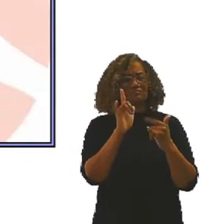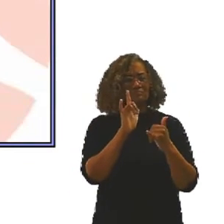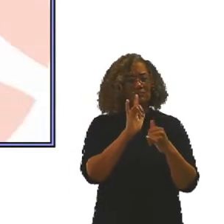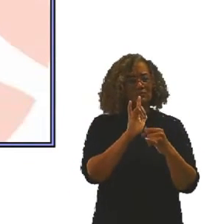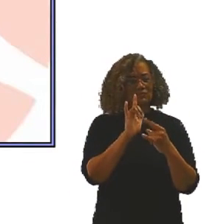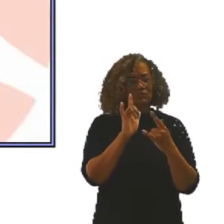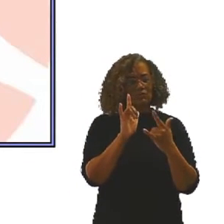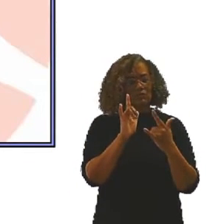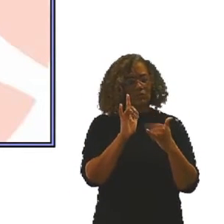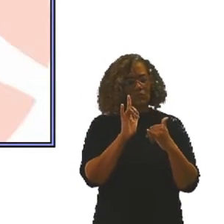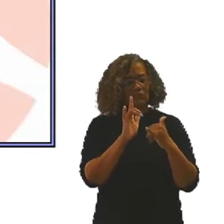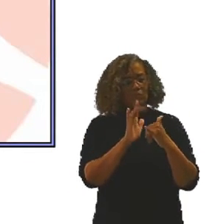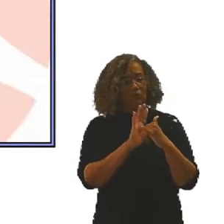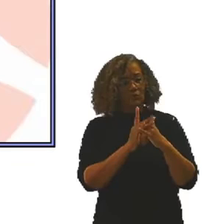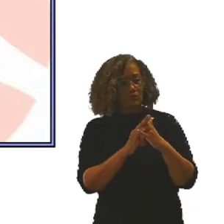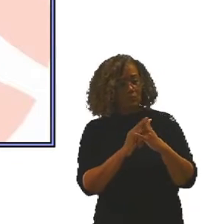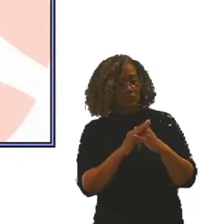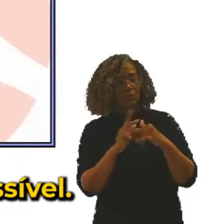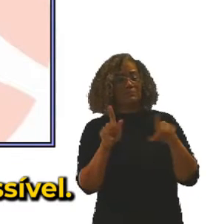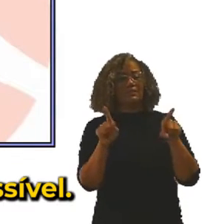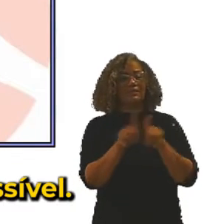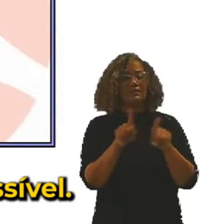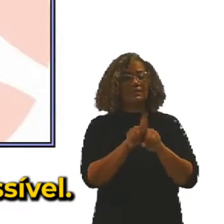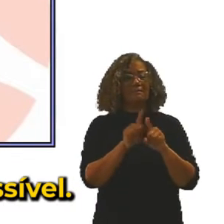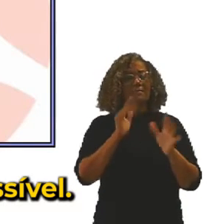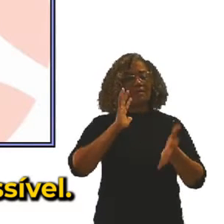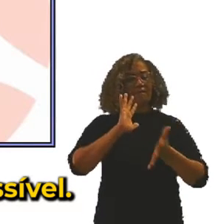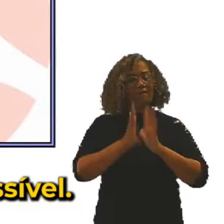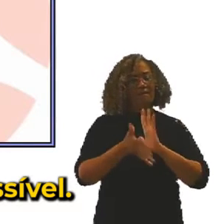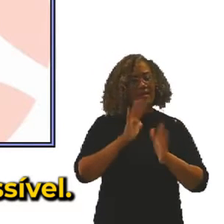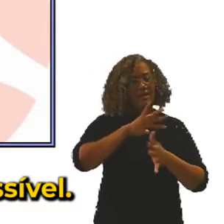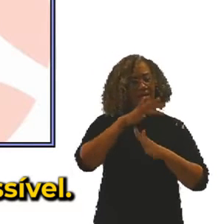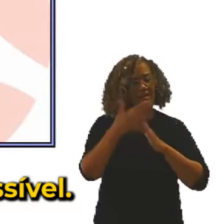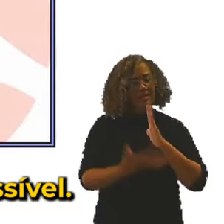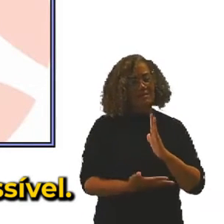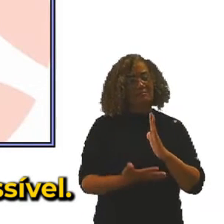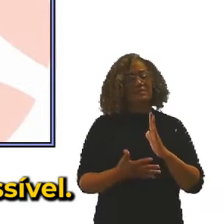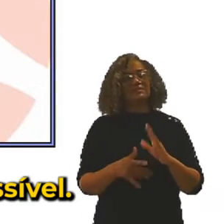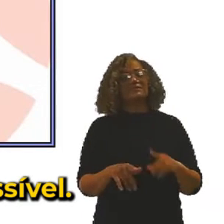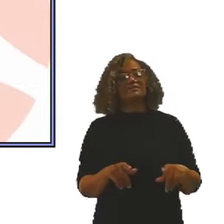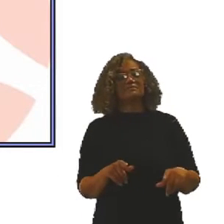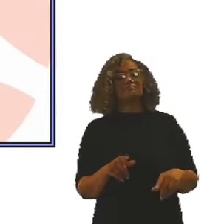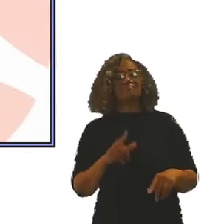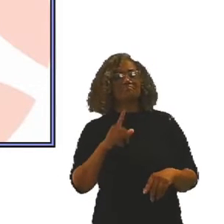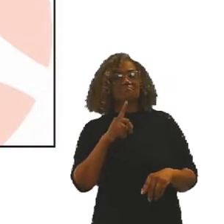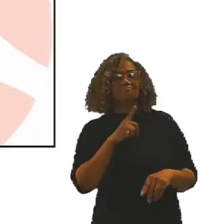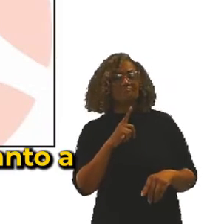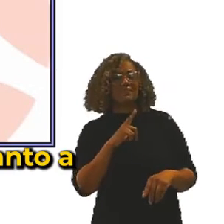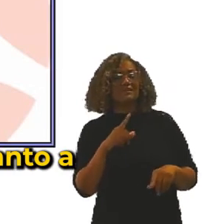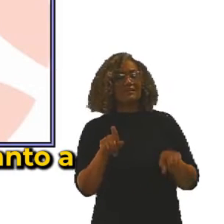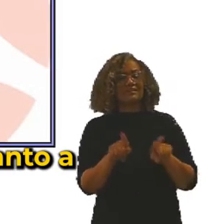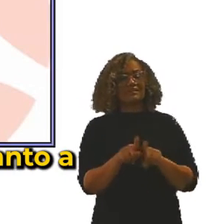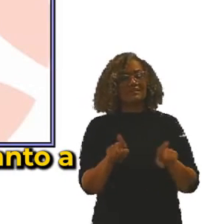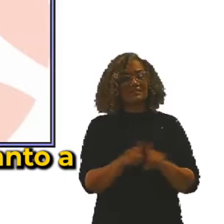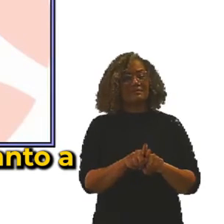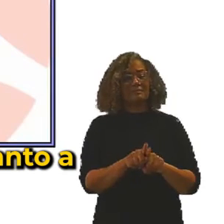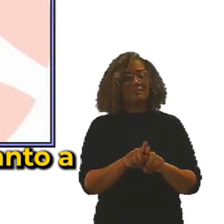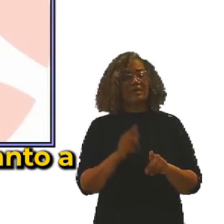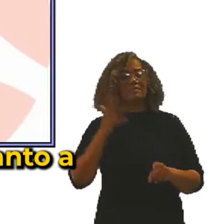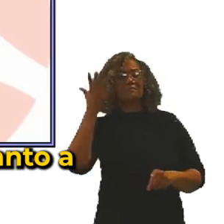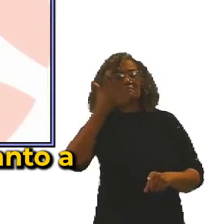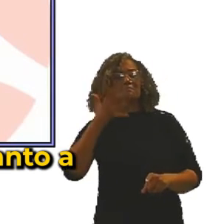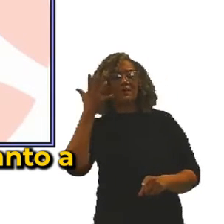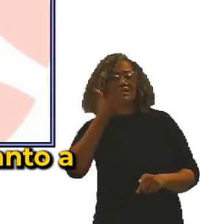é acessível também em Libras. Buscando tornar este conteúdo mais acessível, os oradores